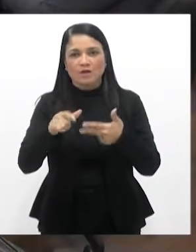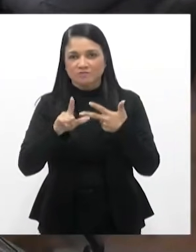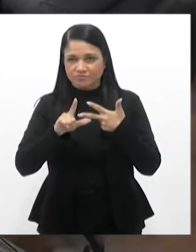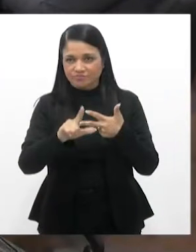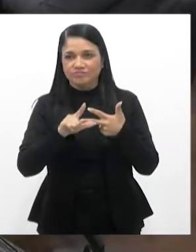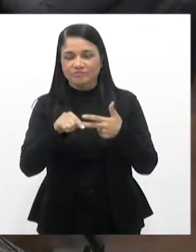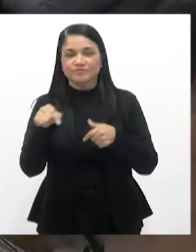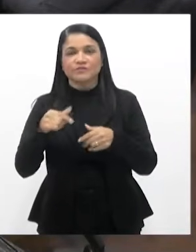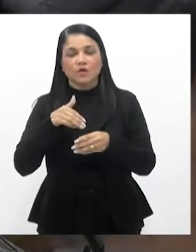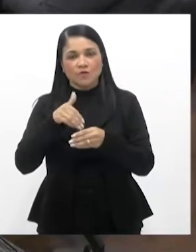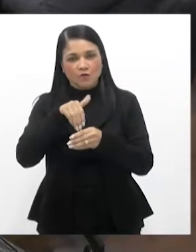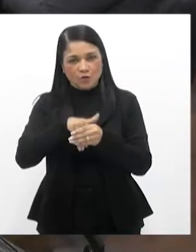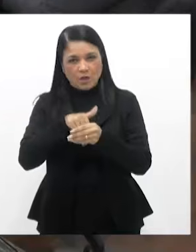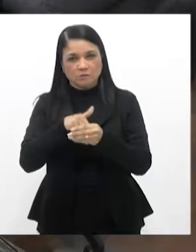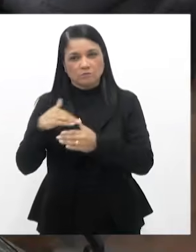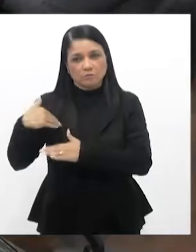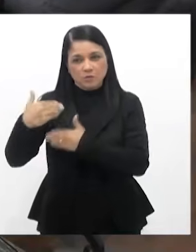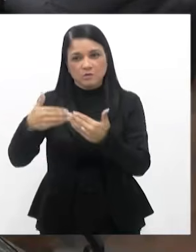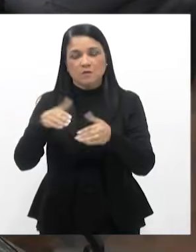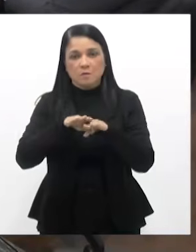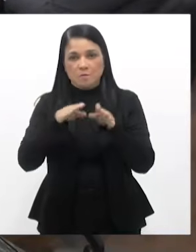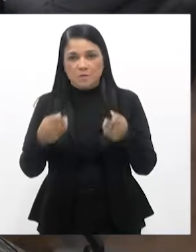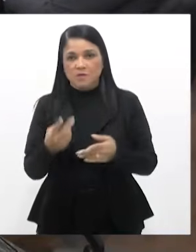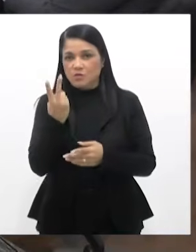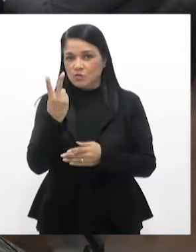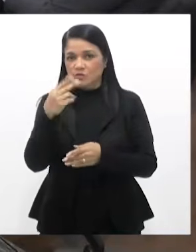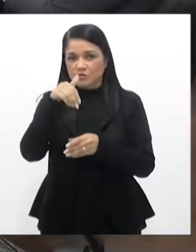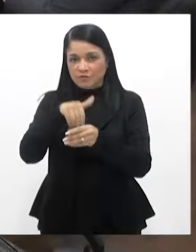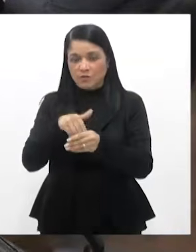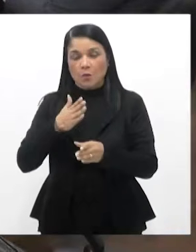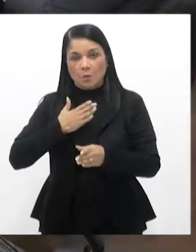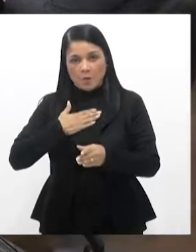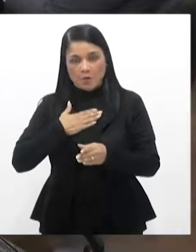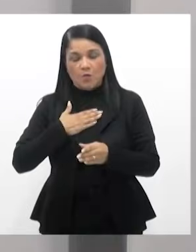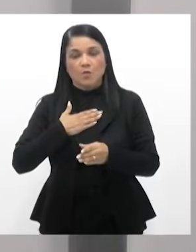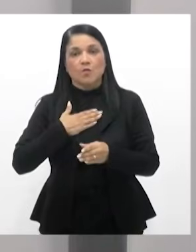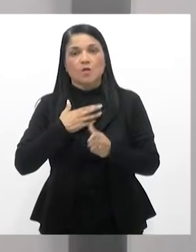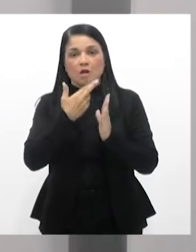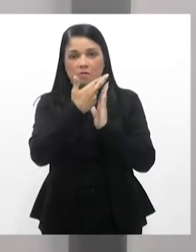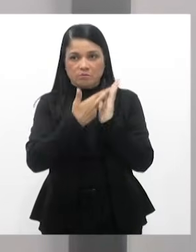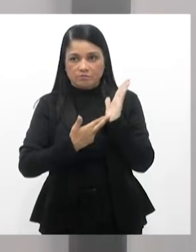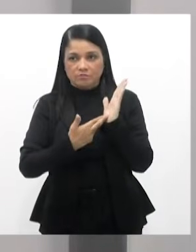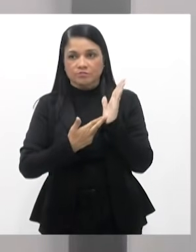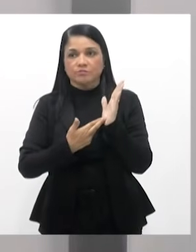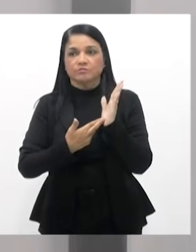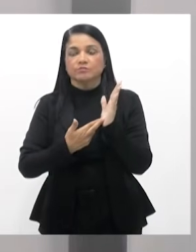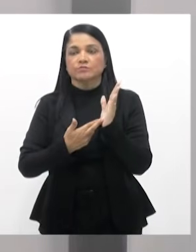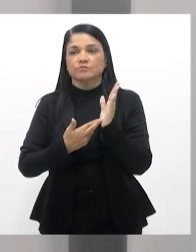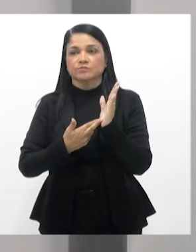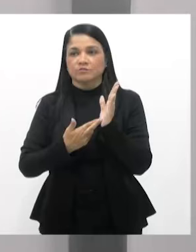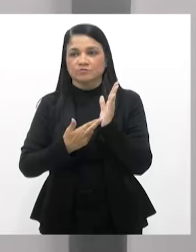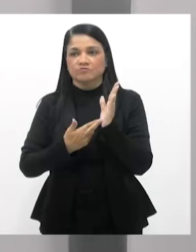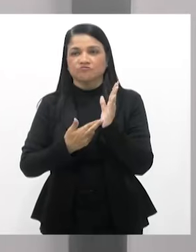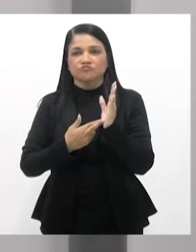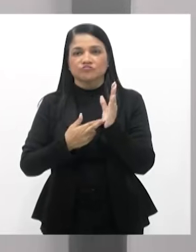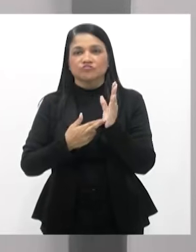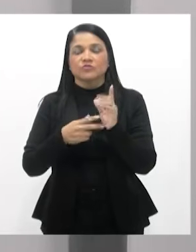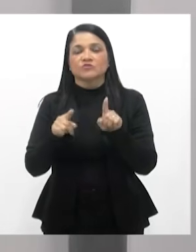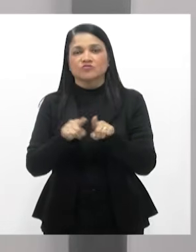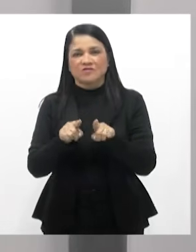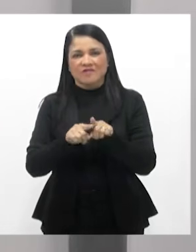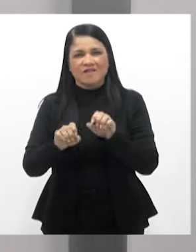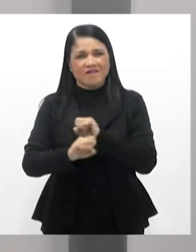processo de votação, como vota sobre a mesa 2 votos, o meu voto original no meu relatório, e já está claro para todos quais